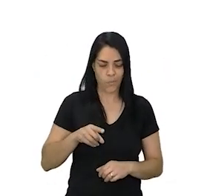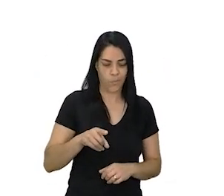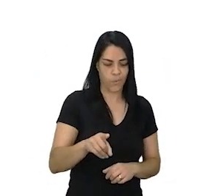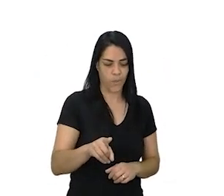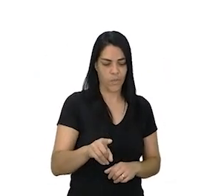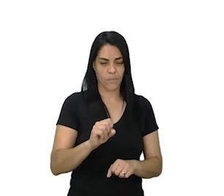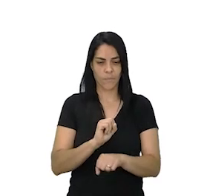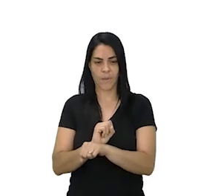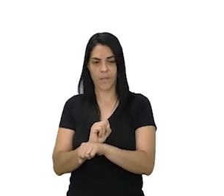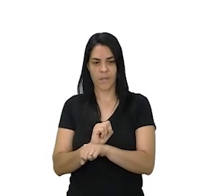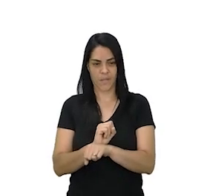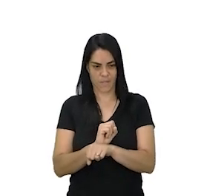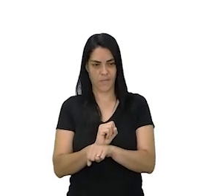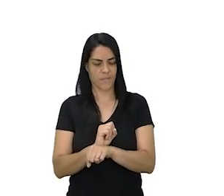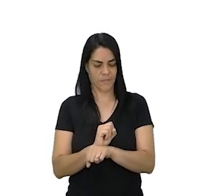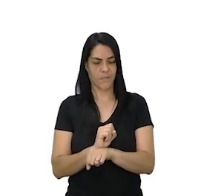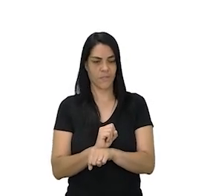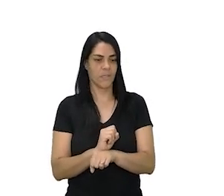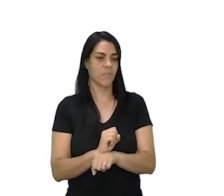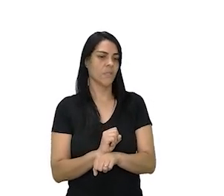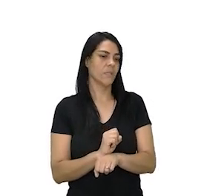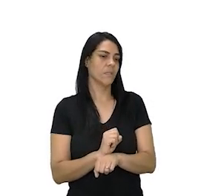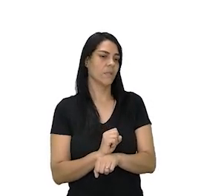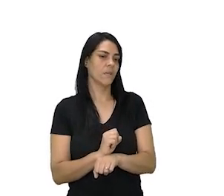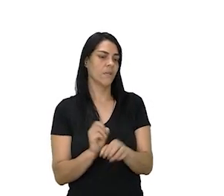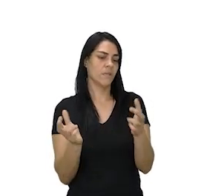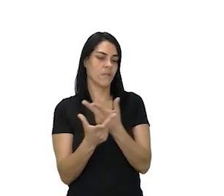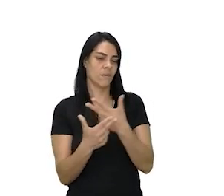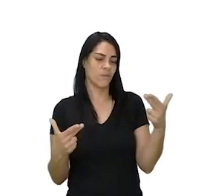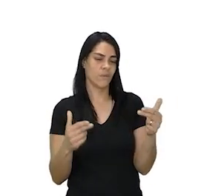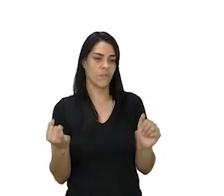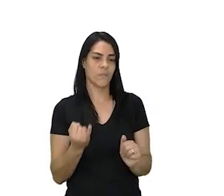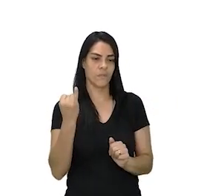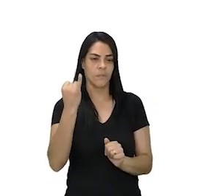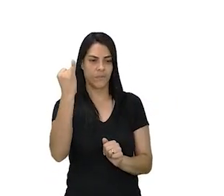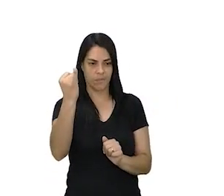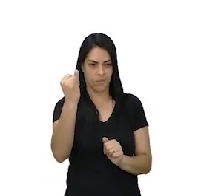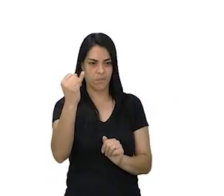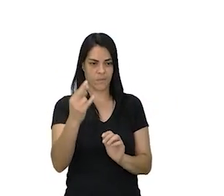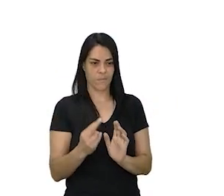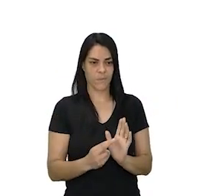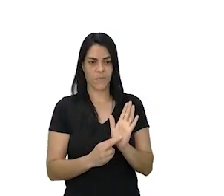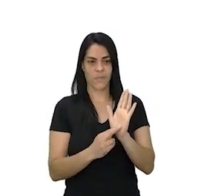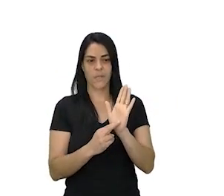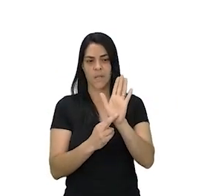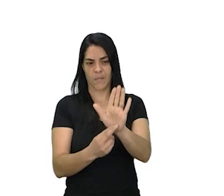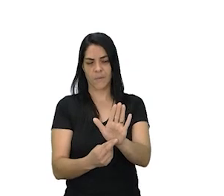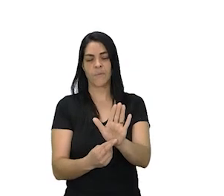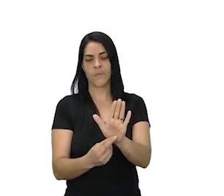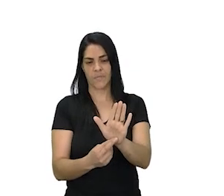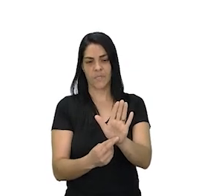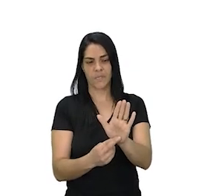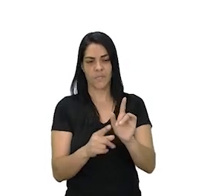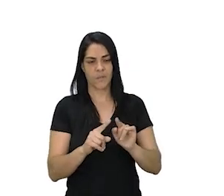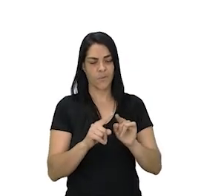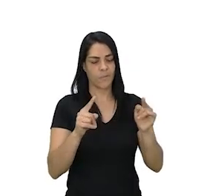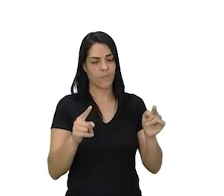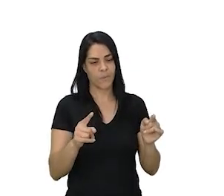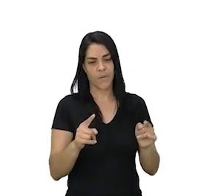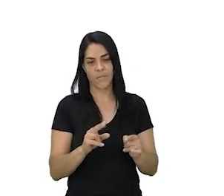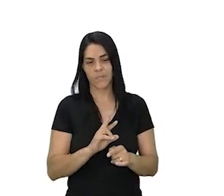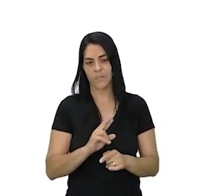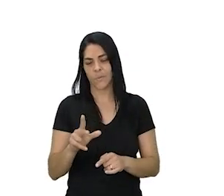recuar. Então, estes são elementos importantes para essa representação dos alunos. Mas não